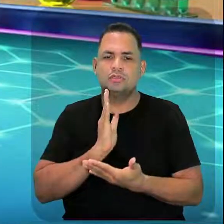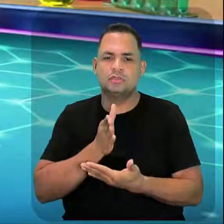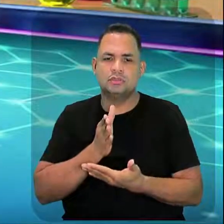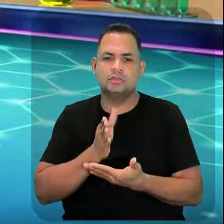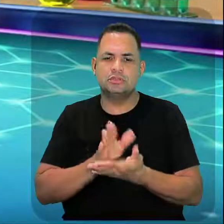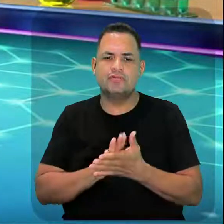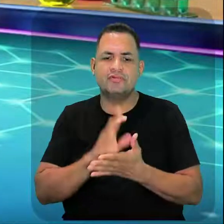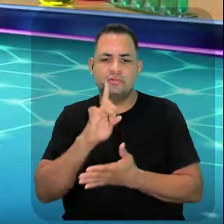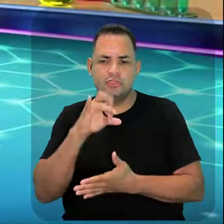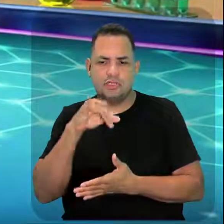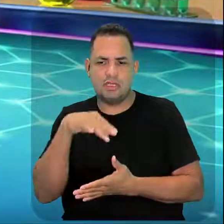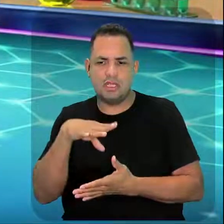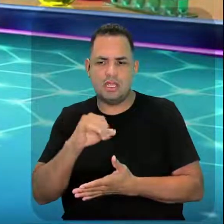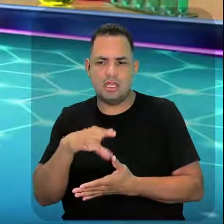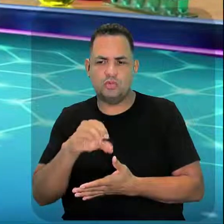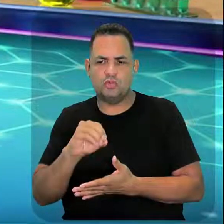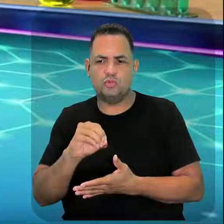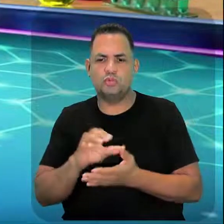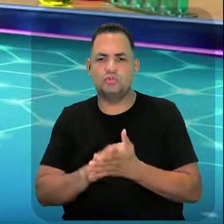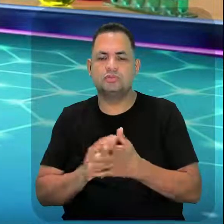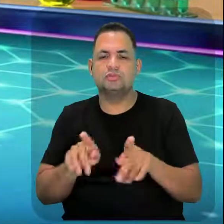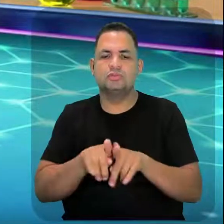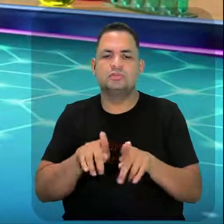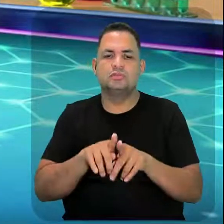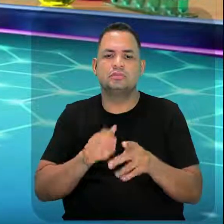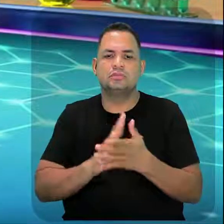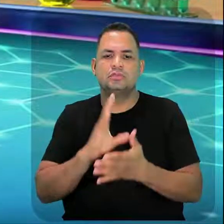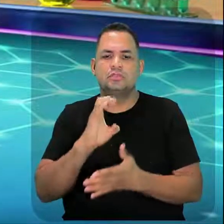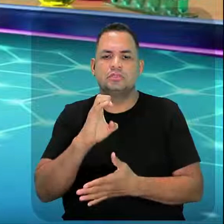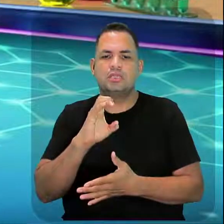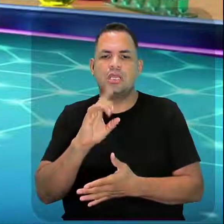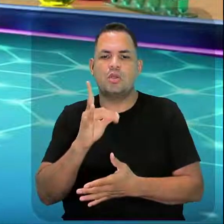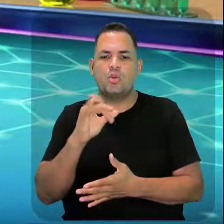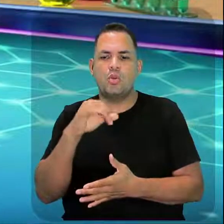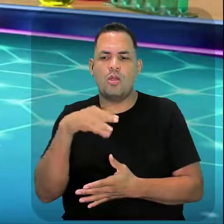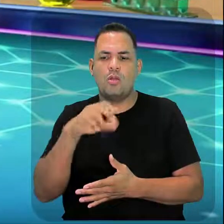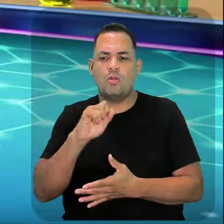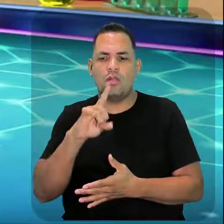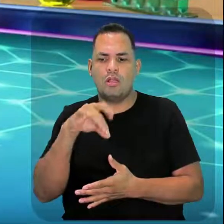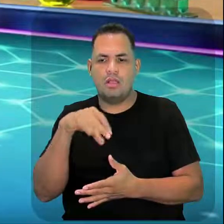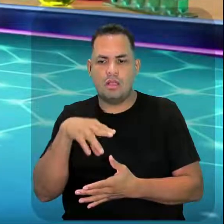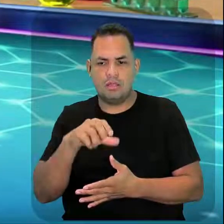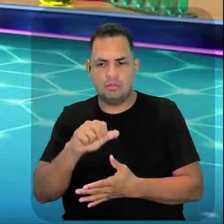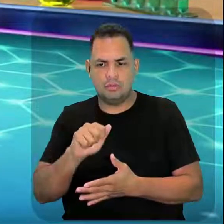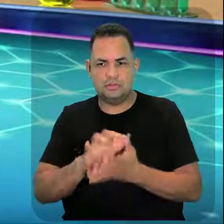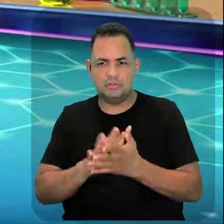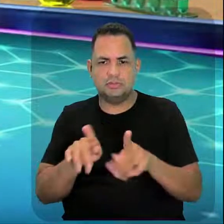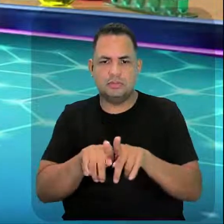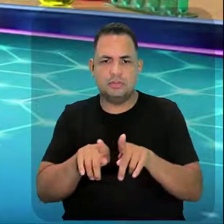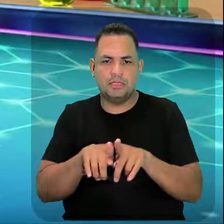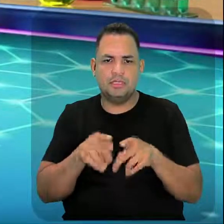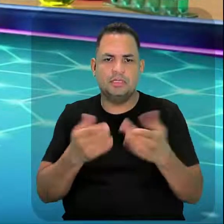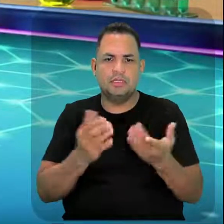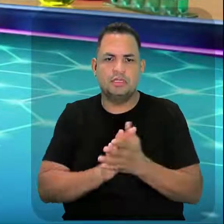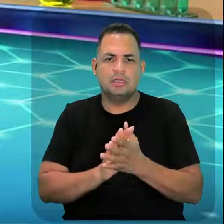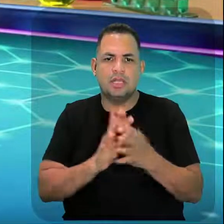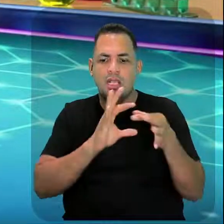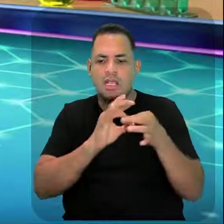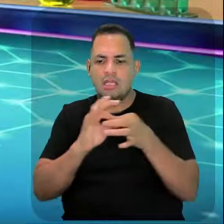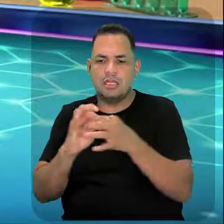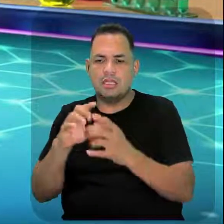os dienos, a gente viu os cicloalcanos e situações de cadeias ramificadas, né? Então, vamos